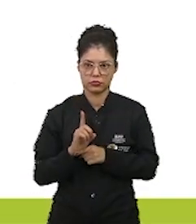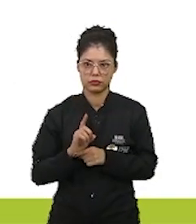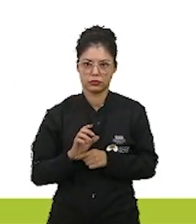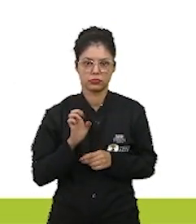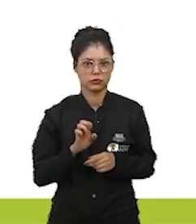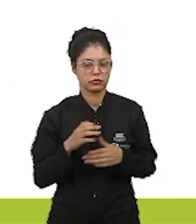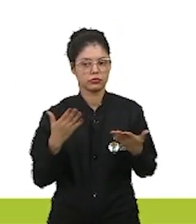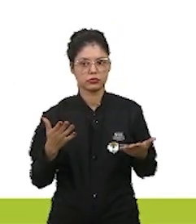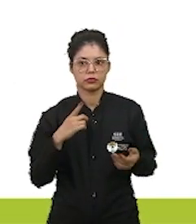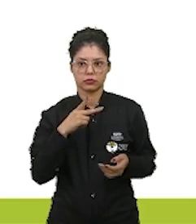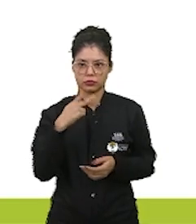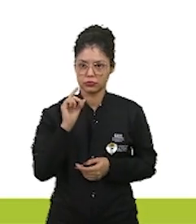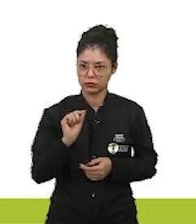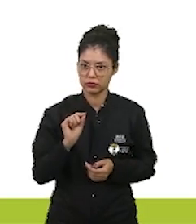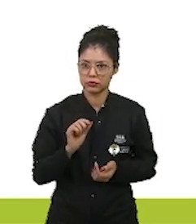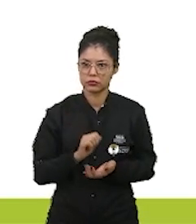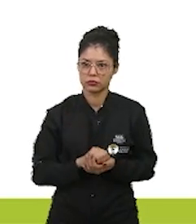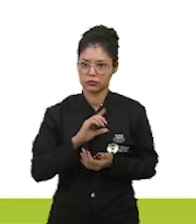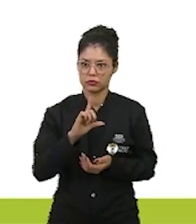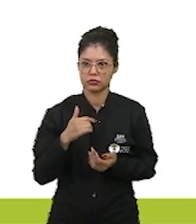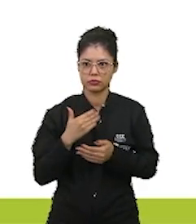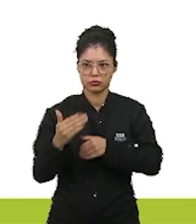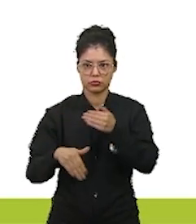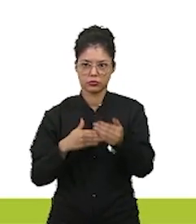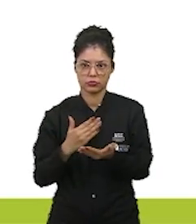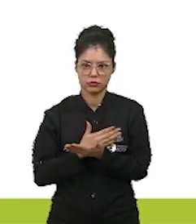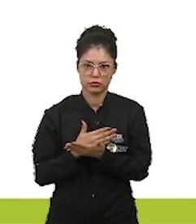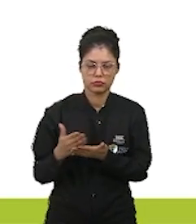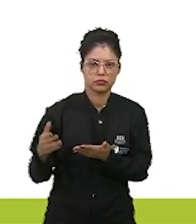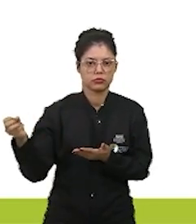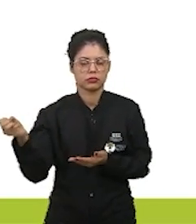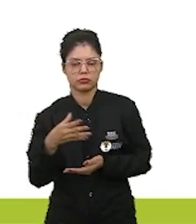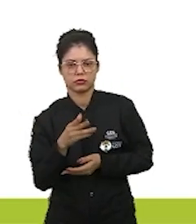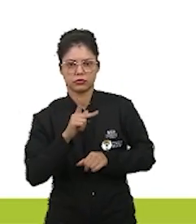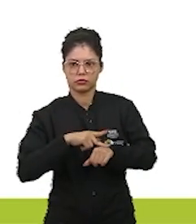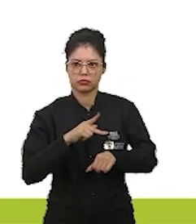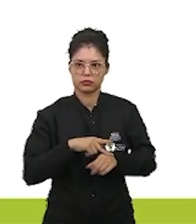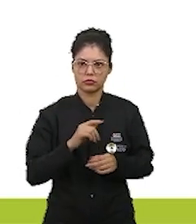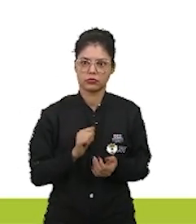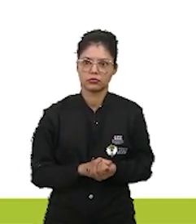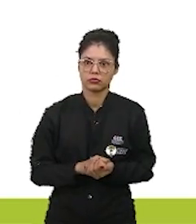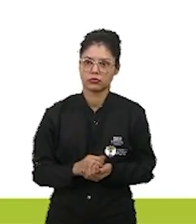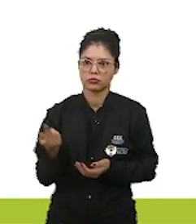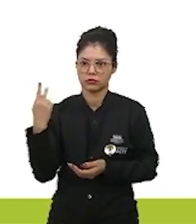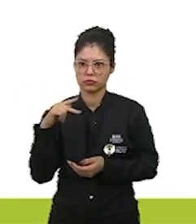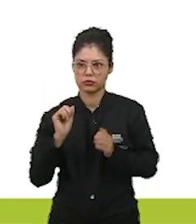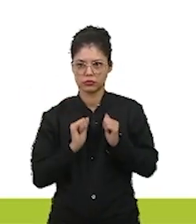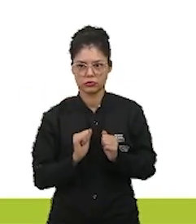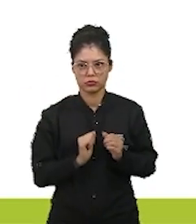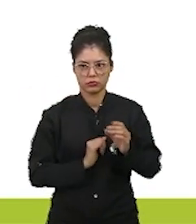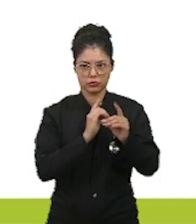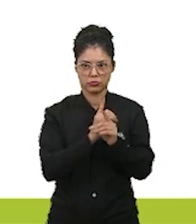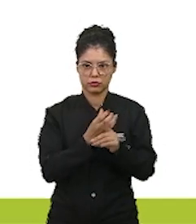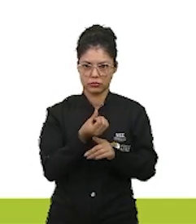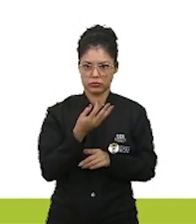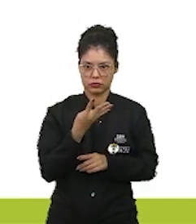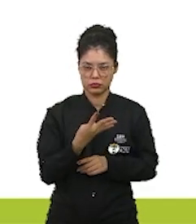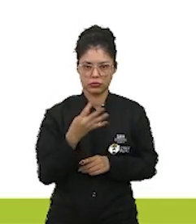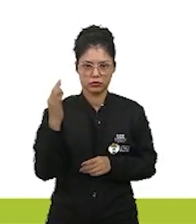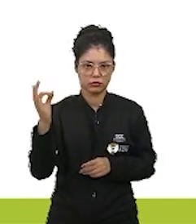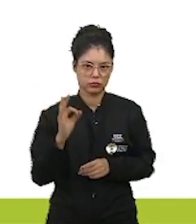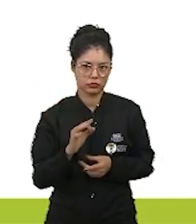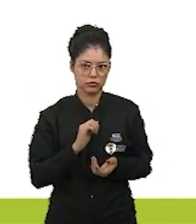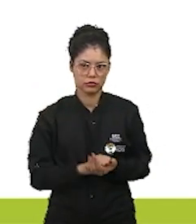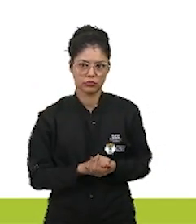letra E diz, na era cenozoica, inicia-se o processo de formação das rochas metamórficas, período em que pode ser encontrado 64% da